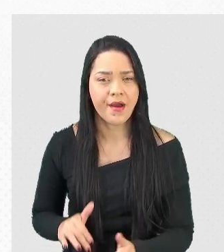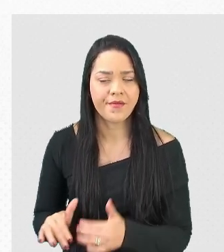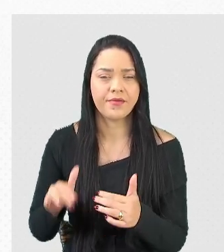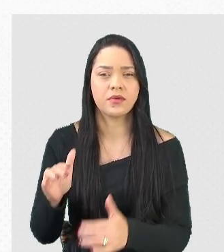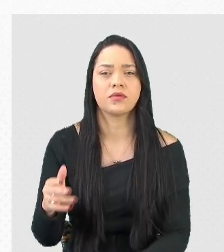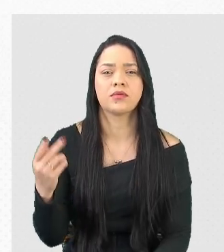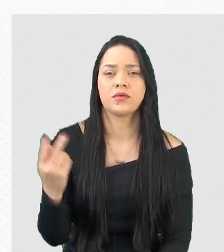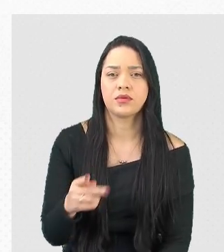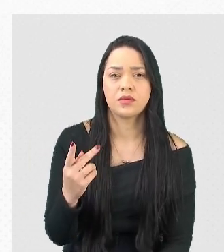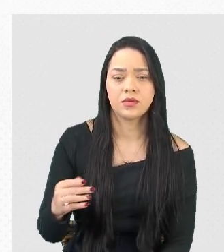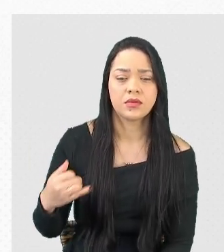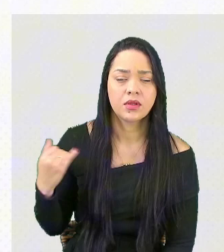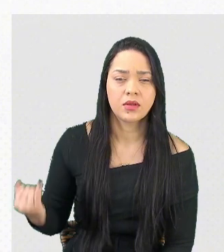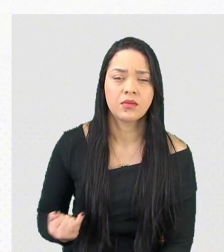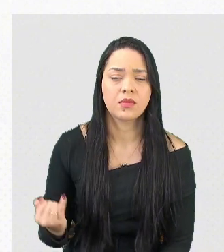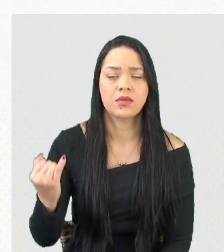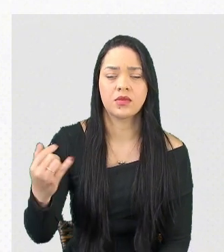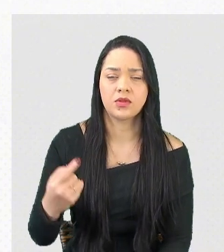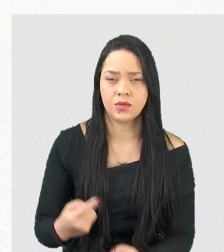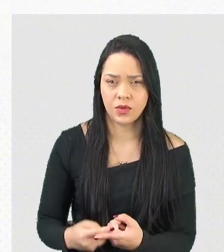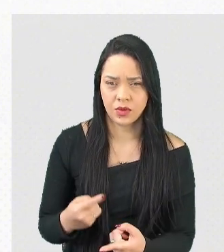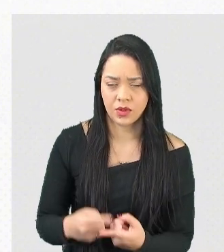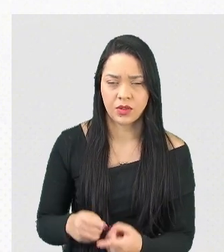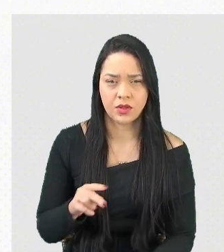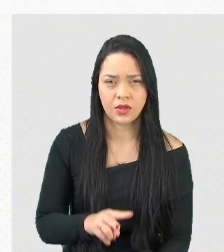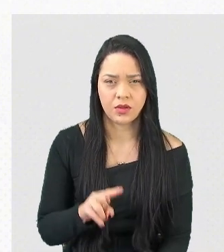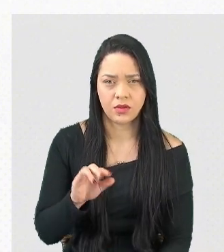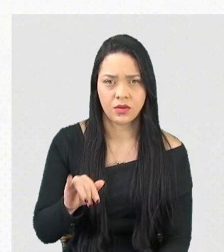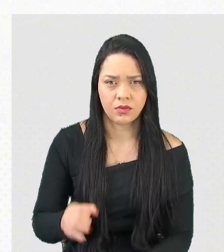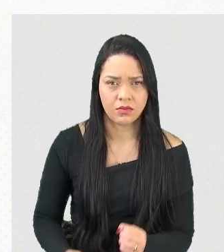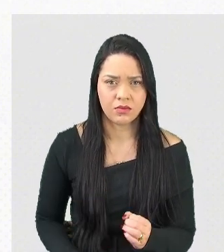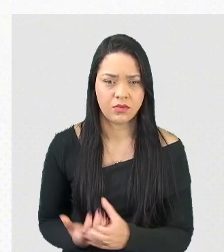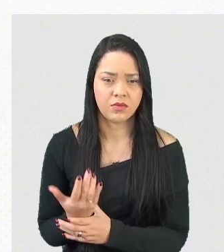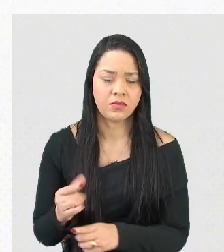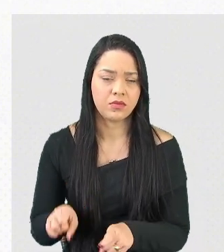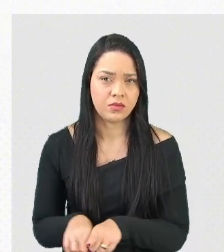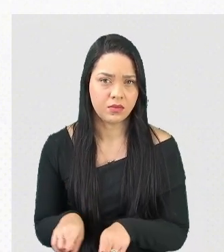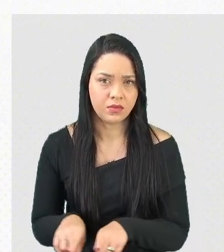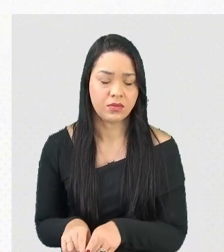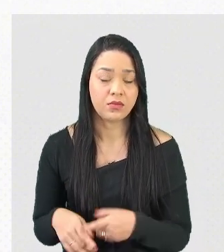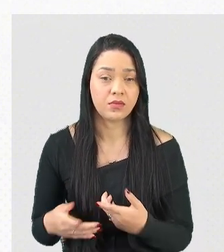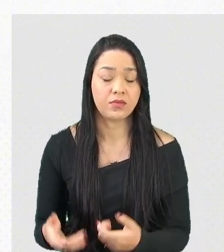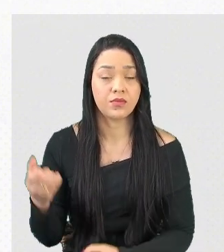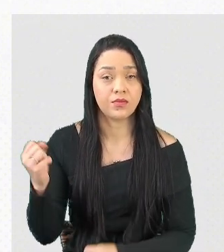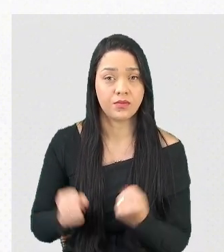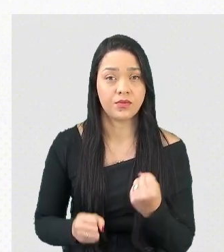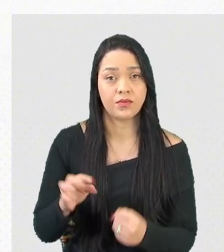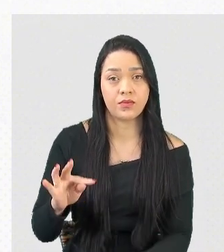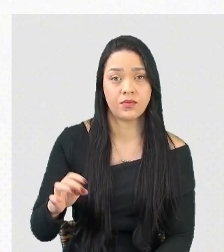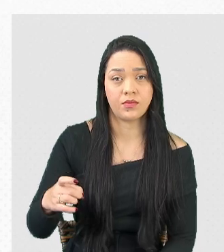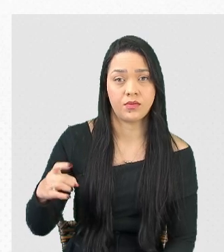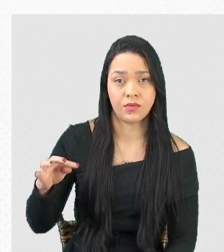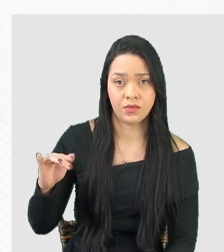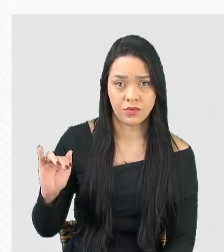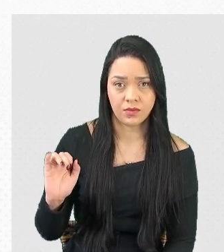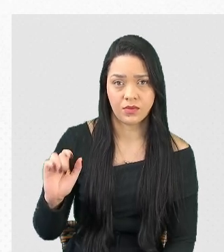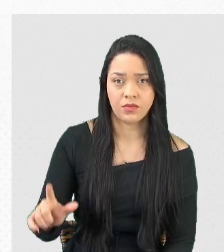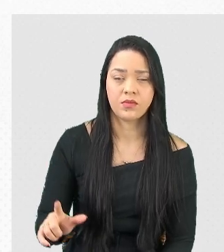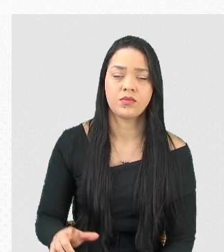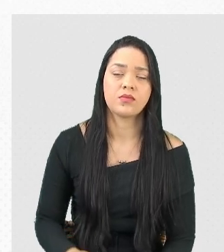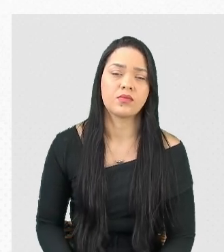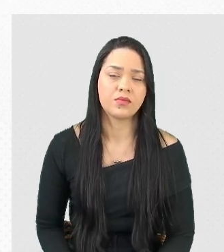nascer basicamente na indústria têxtil, né, a produção de tecido de lã e algodão, porque, e aí,